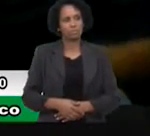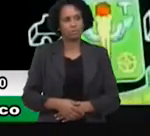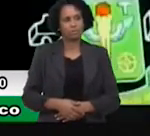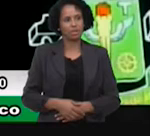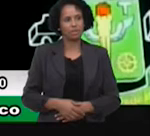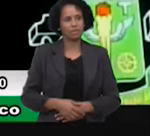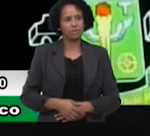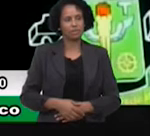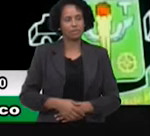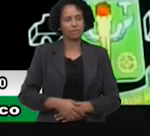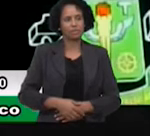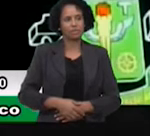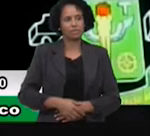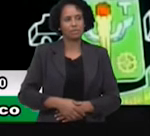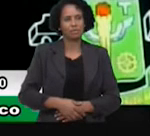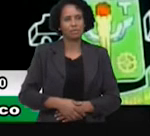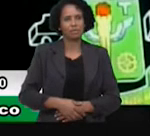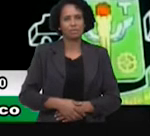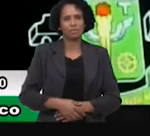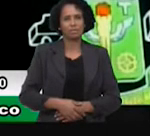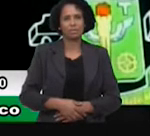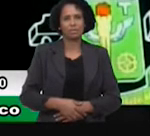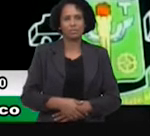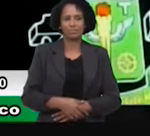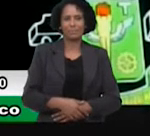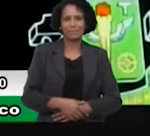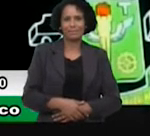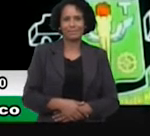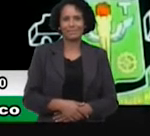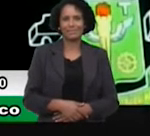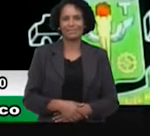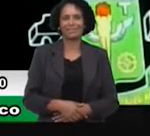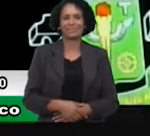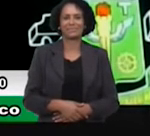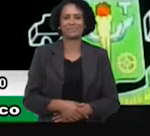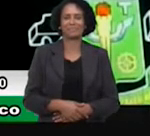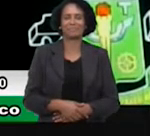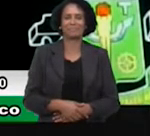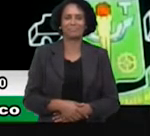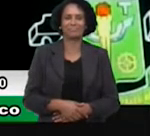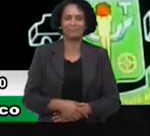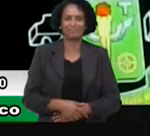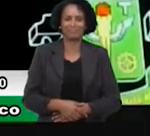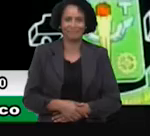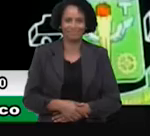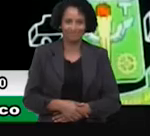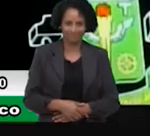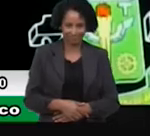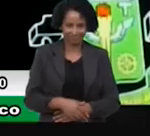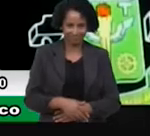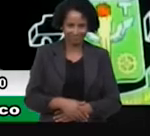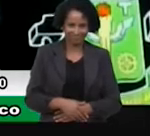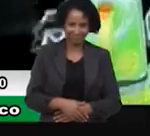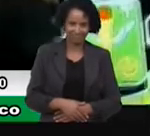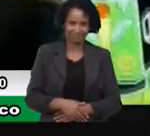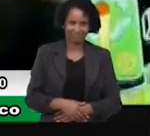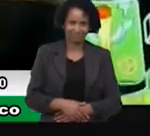Solicitar a Vossa Excelência que faça a leitura do próximo item a ser discutido e votado nessa sessão extraordinária.